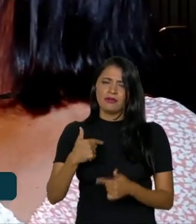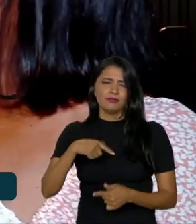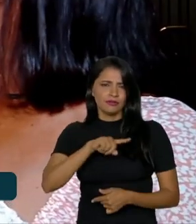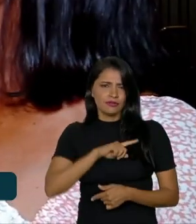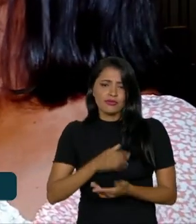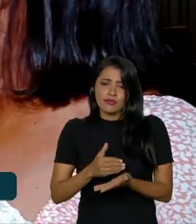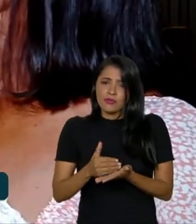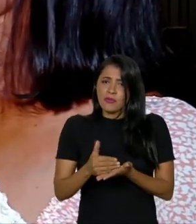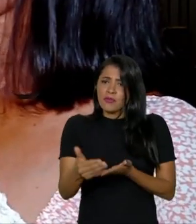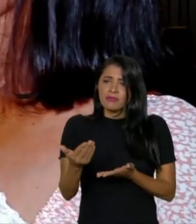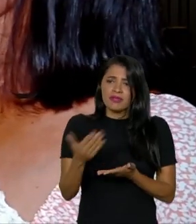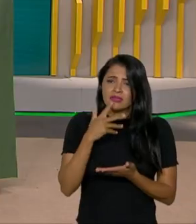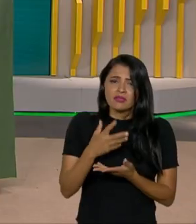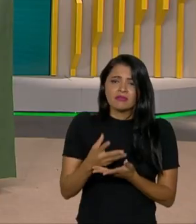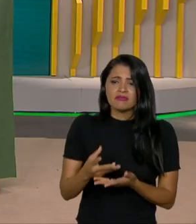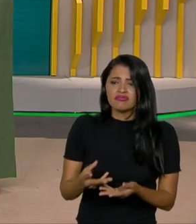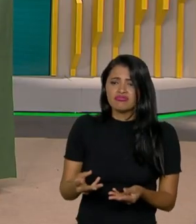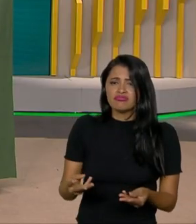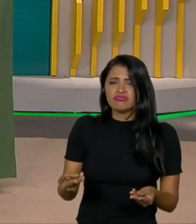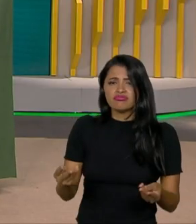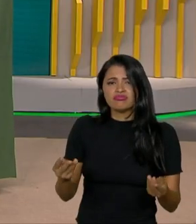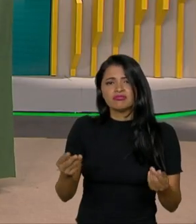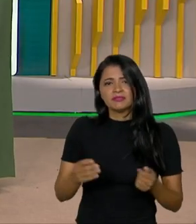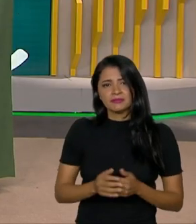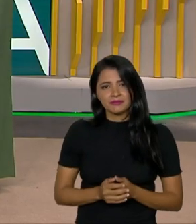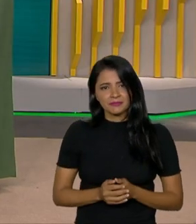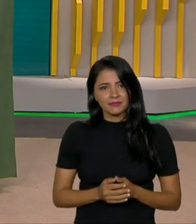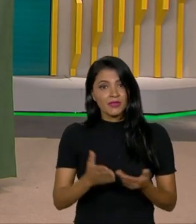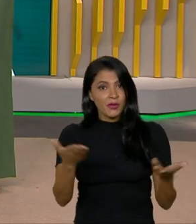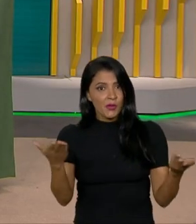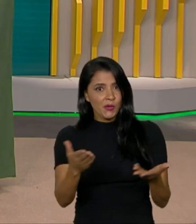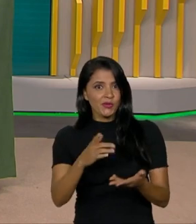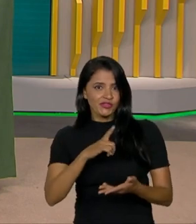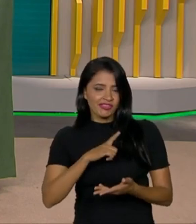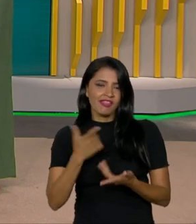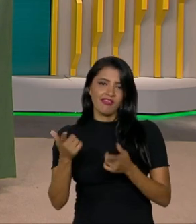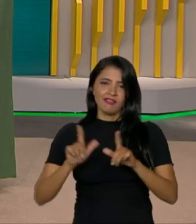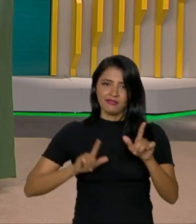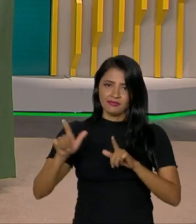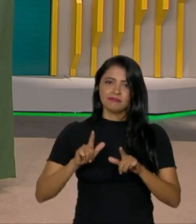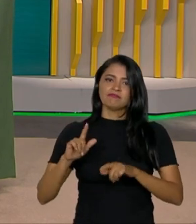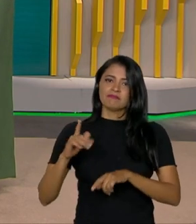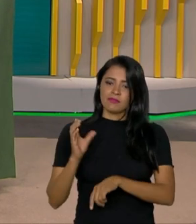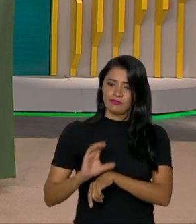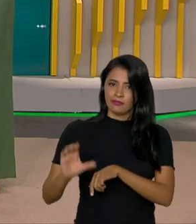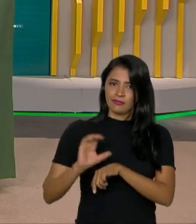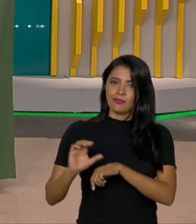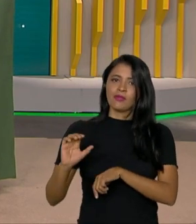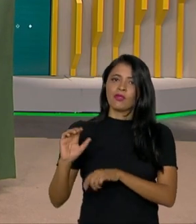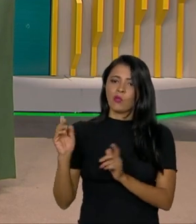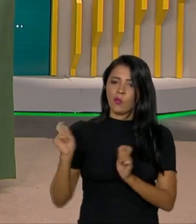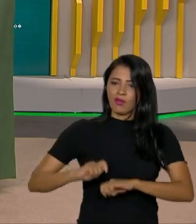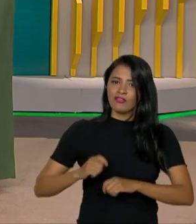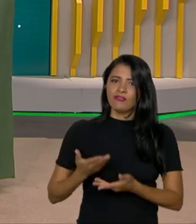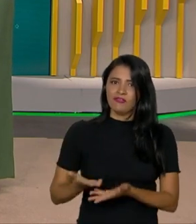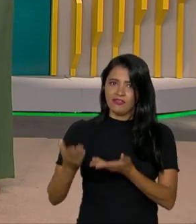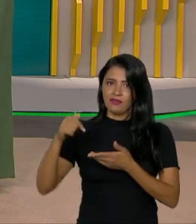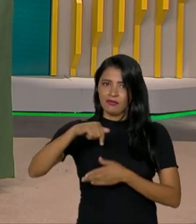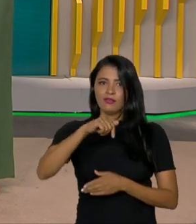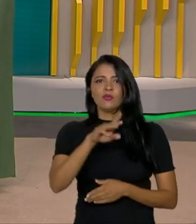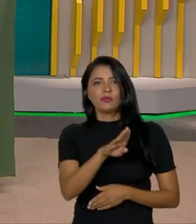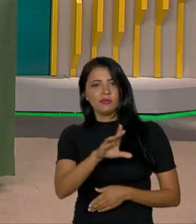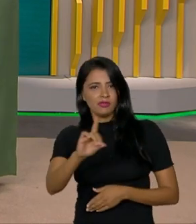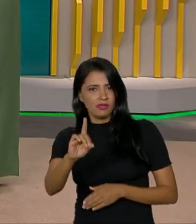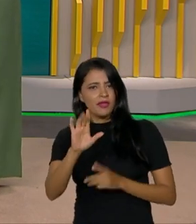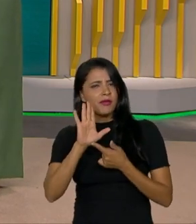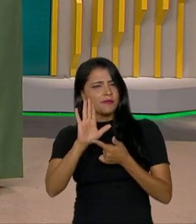está começando a se perder. E hoje nós temos o quadro Qualifica aqui no Brasil em Dia. O Qualifica mostra